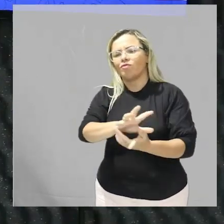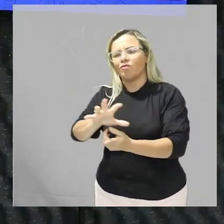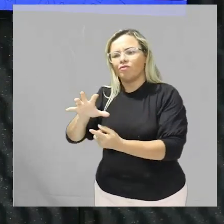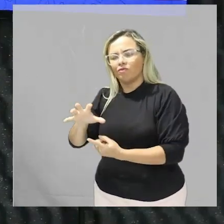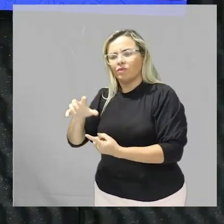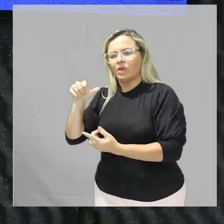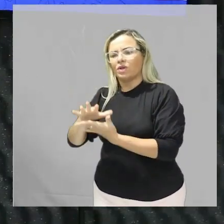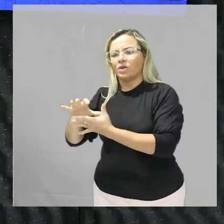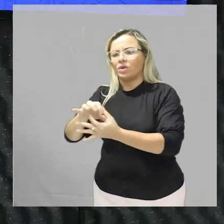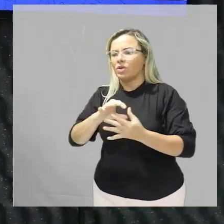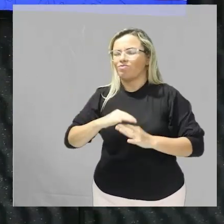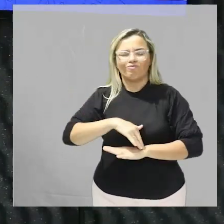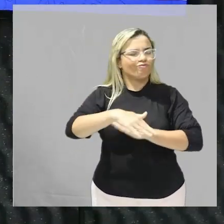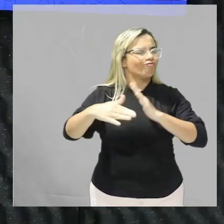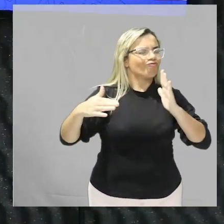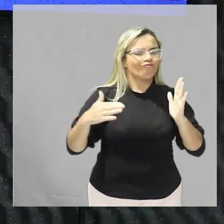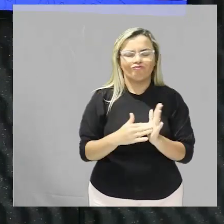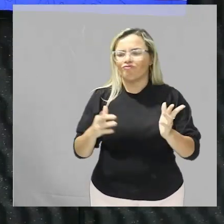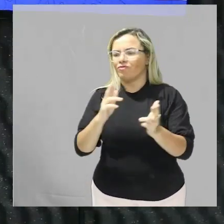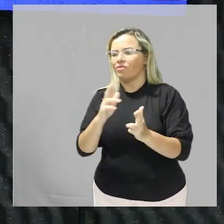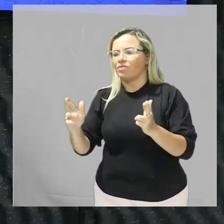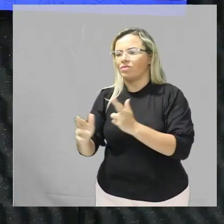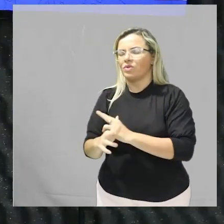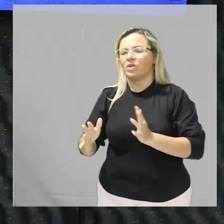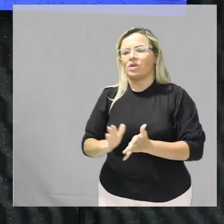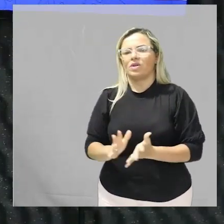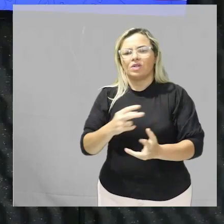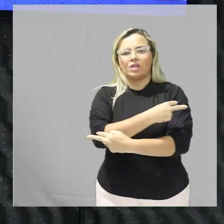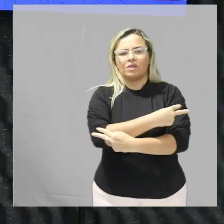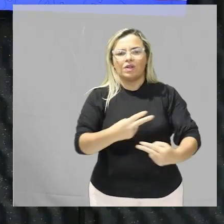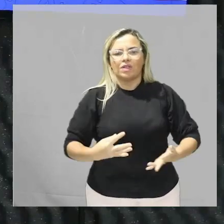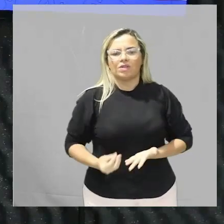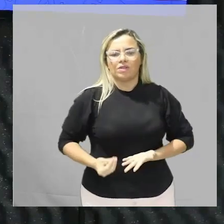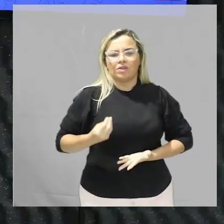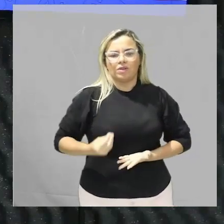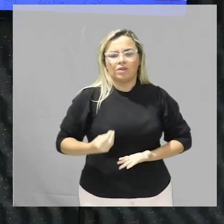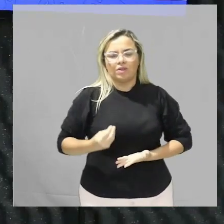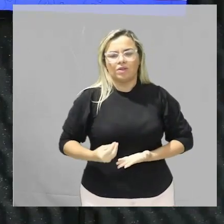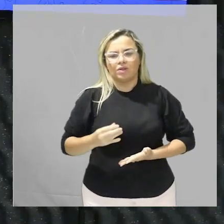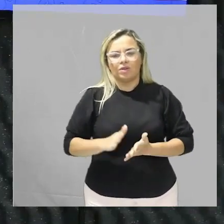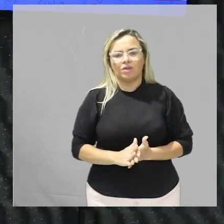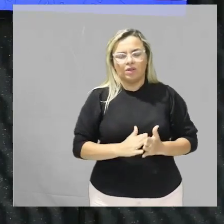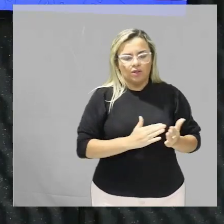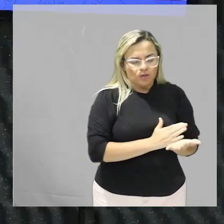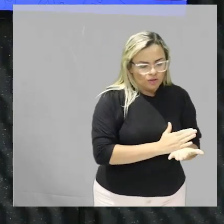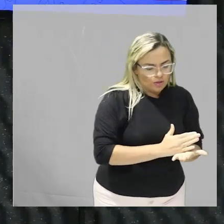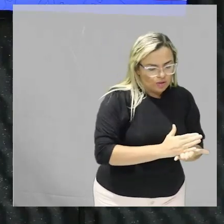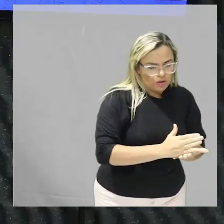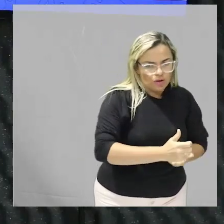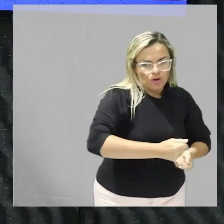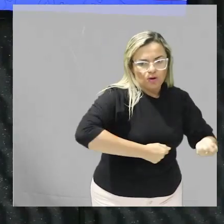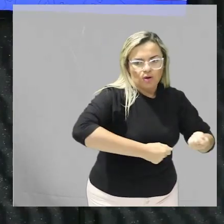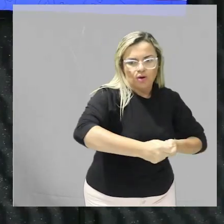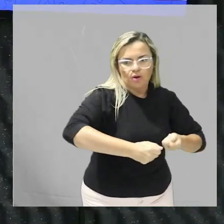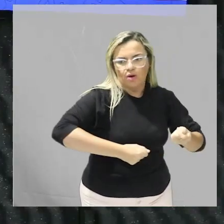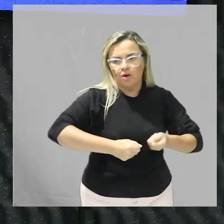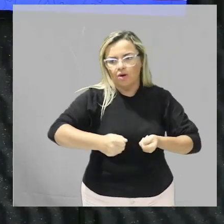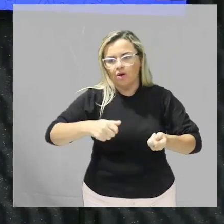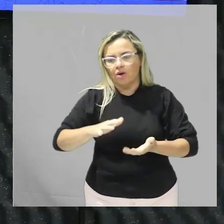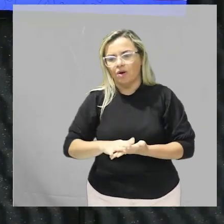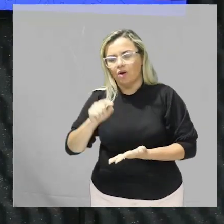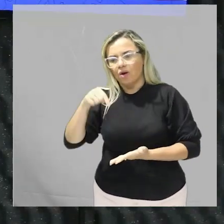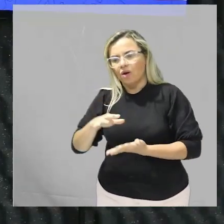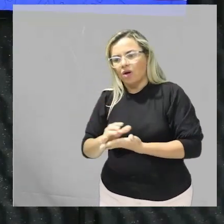direta em tudo que está relacionado com os seres vivos, desde os mecanismos que regulam as atividades